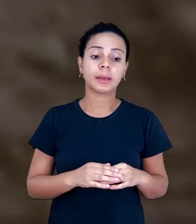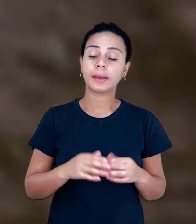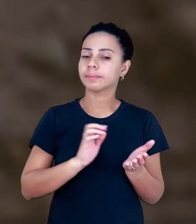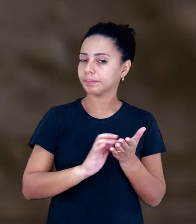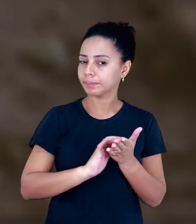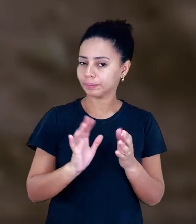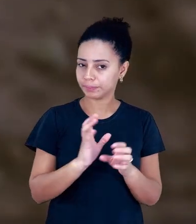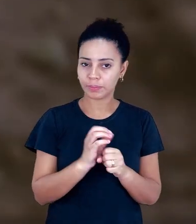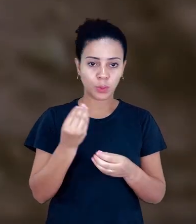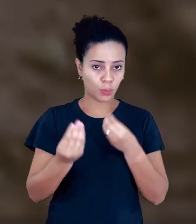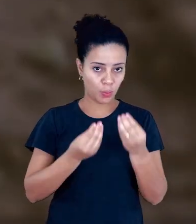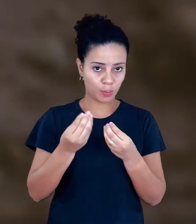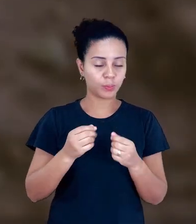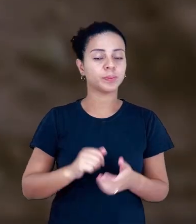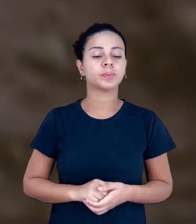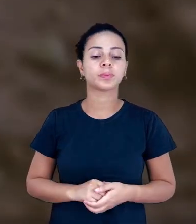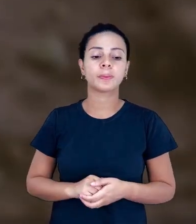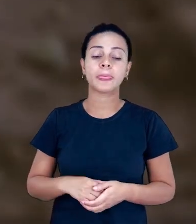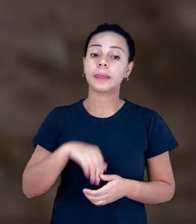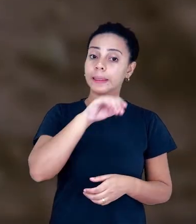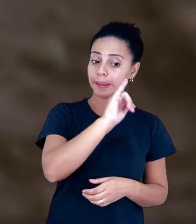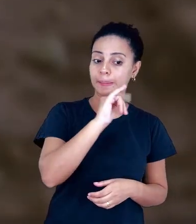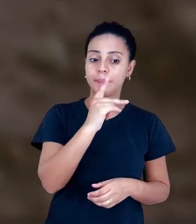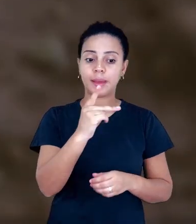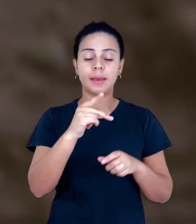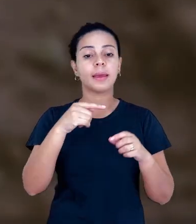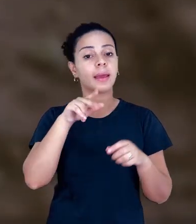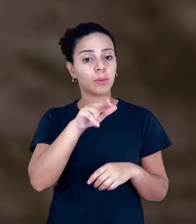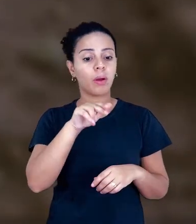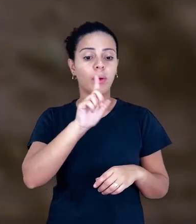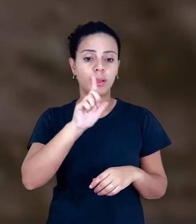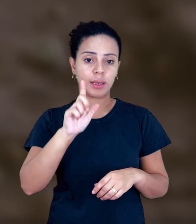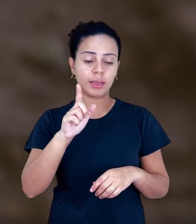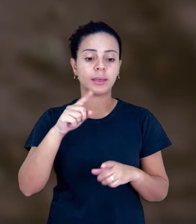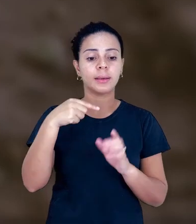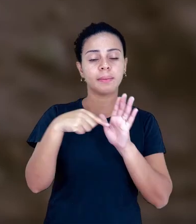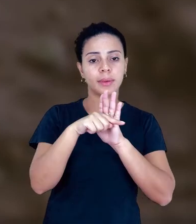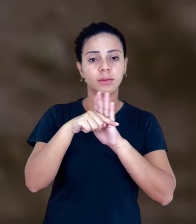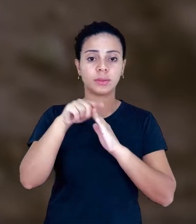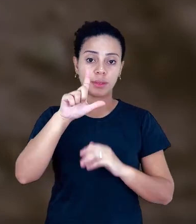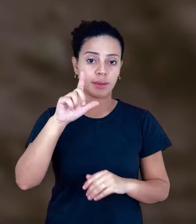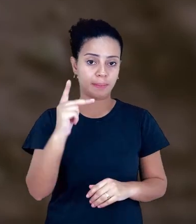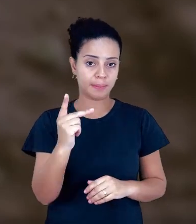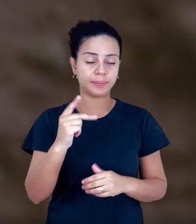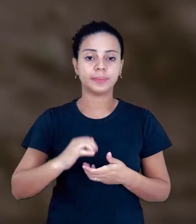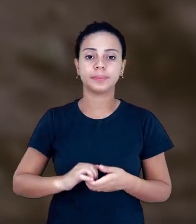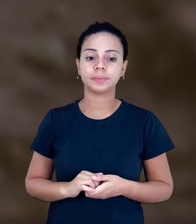deve ser obtido utilizando a seguinte equação: IP é igual a LL menos